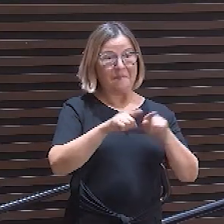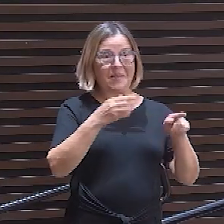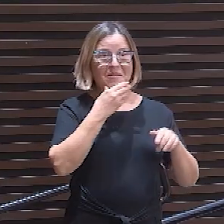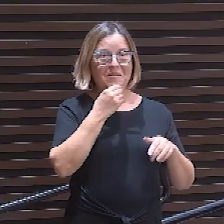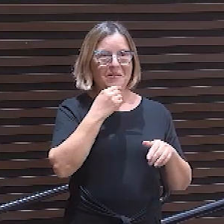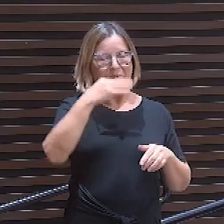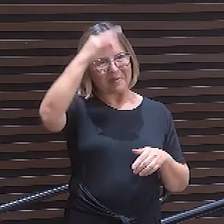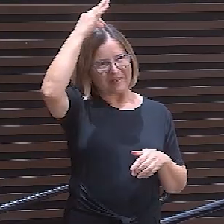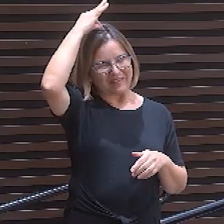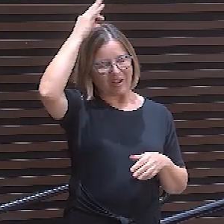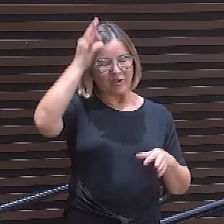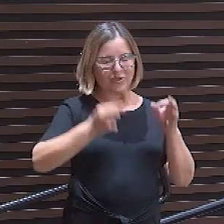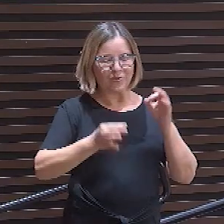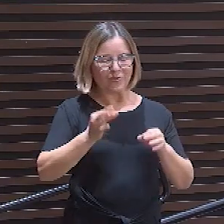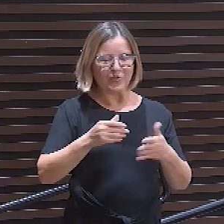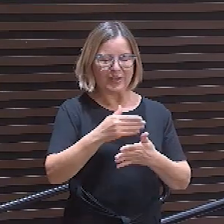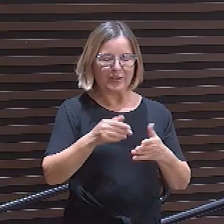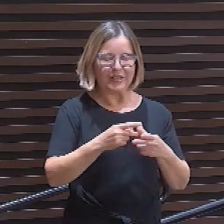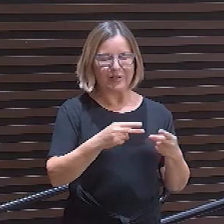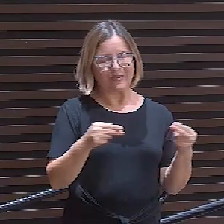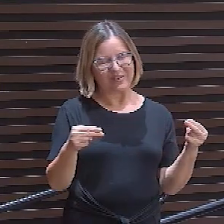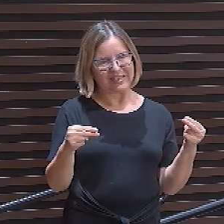as coisas, mas ele